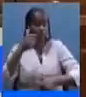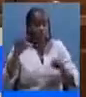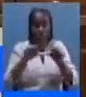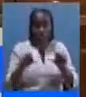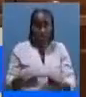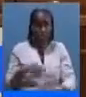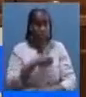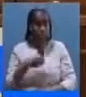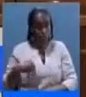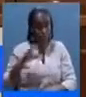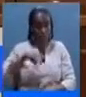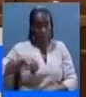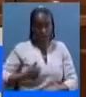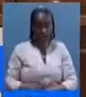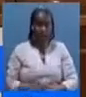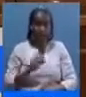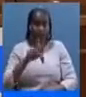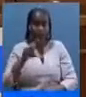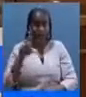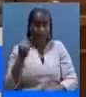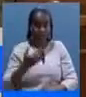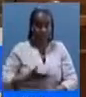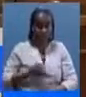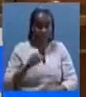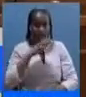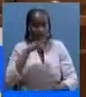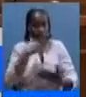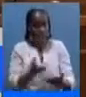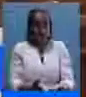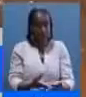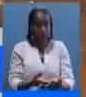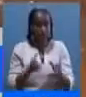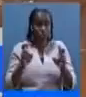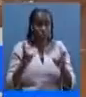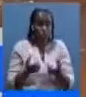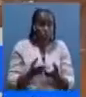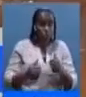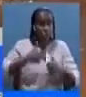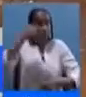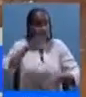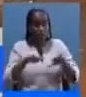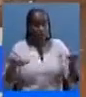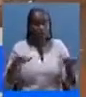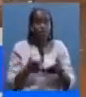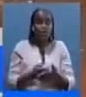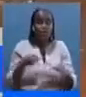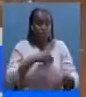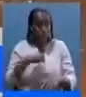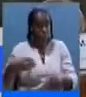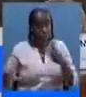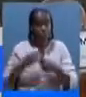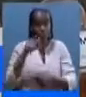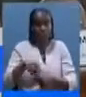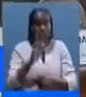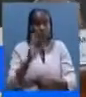sistema de saúde cabo-verdiano. Arlindo Rosário apresentou alguns indicadores como ganhos a nível da saúde conseguidos nestes 40